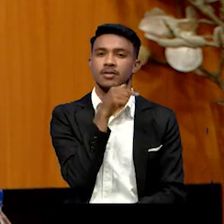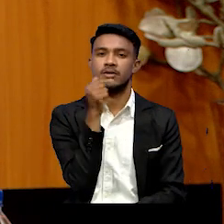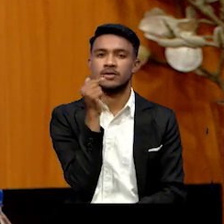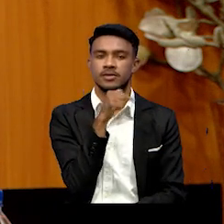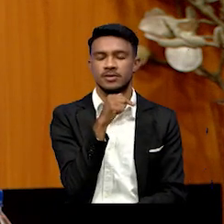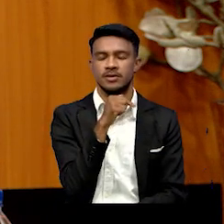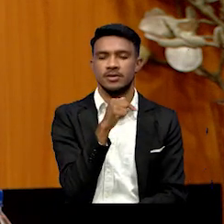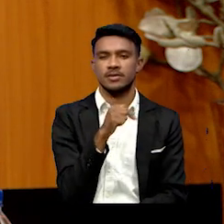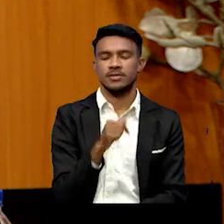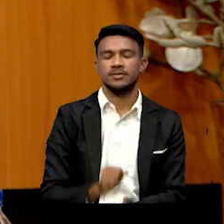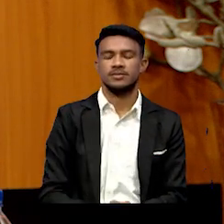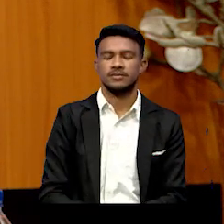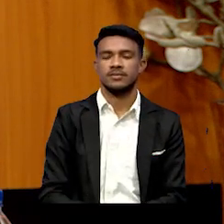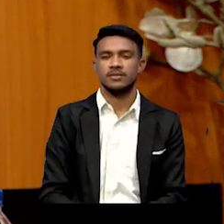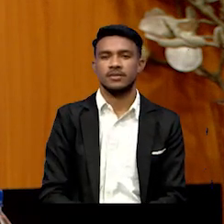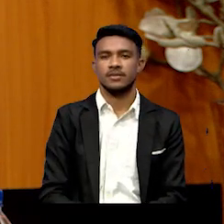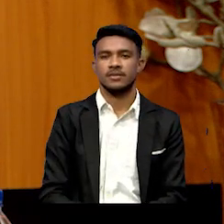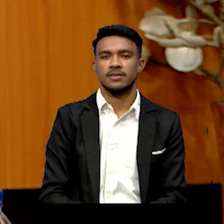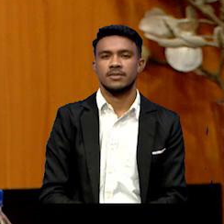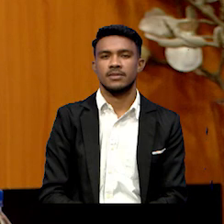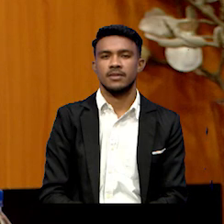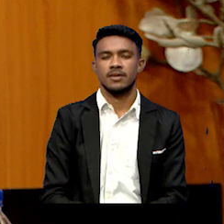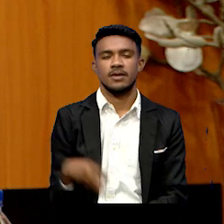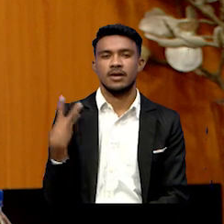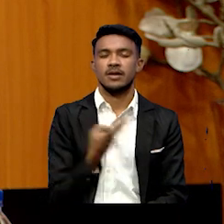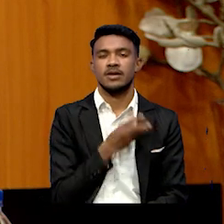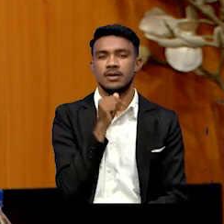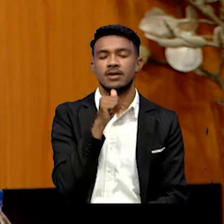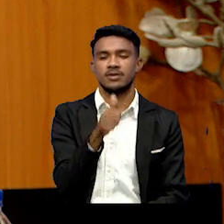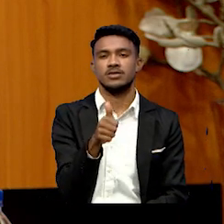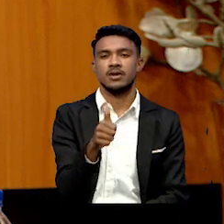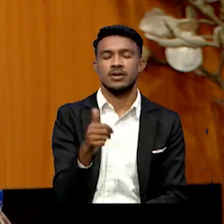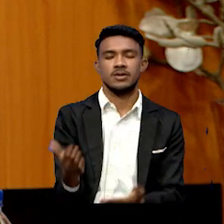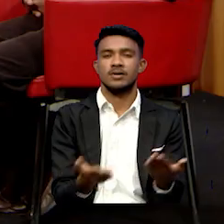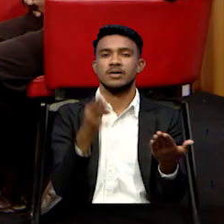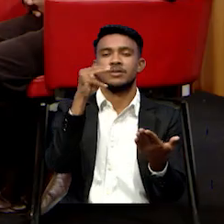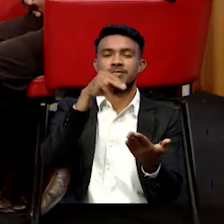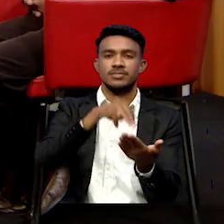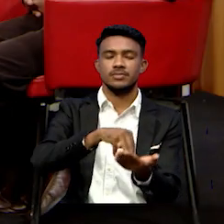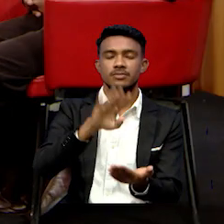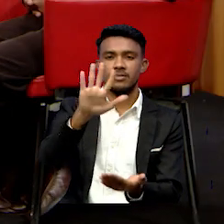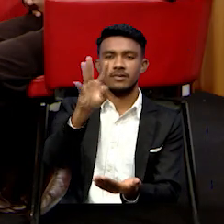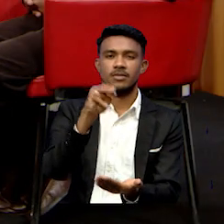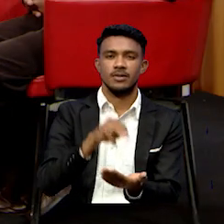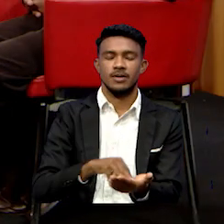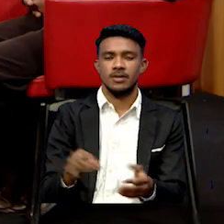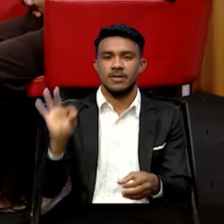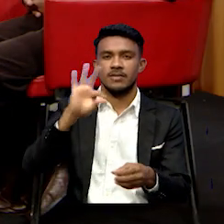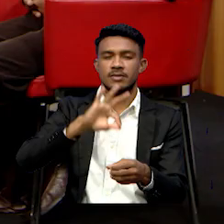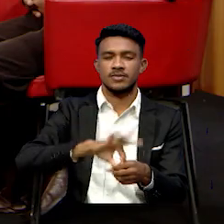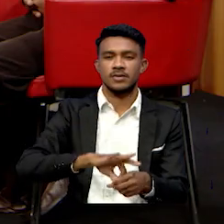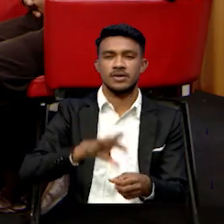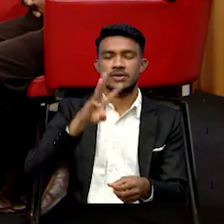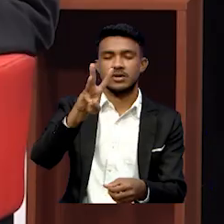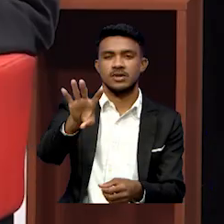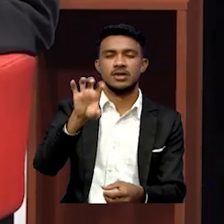done e ta la admite luhi malu se ane 5.000 mas ver depois votação 600 e tal e da neita